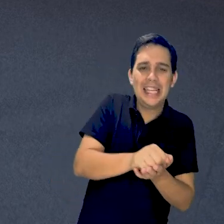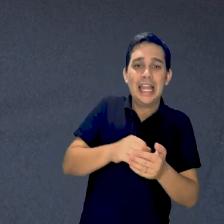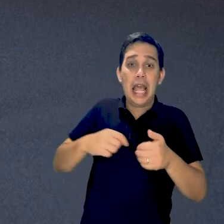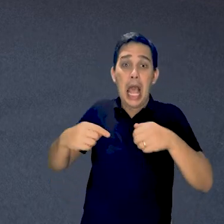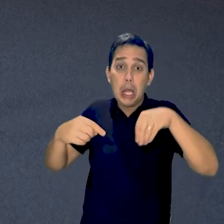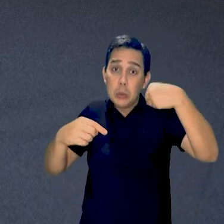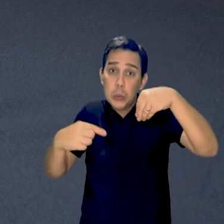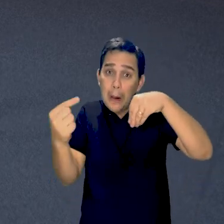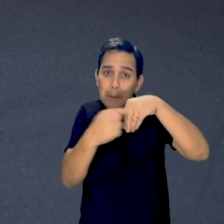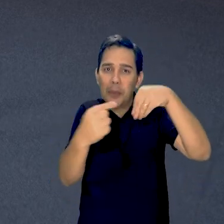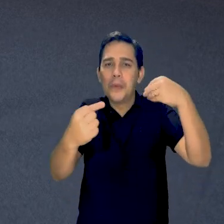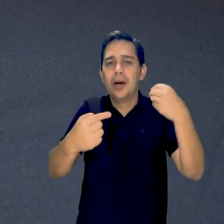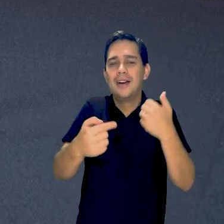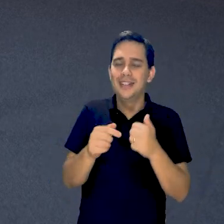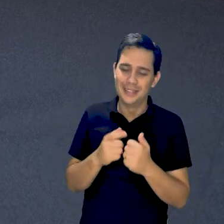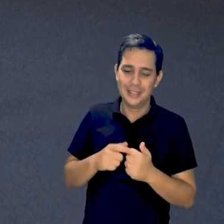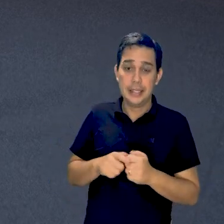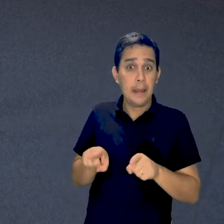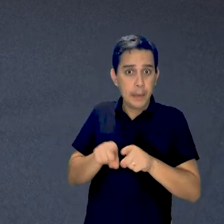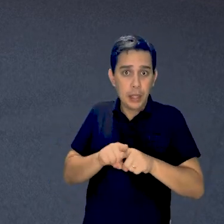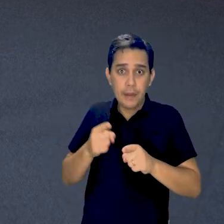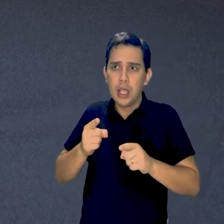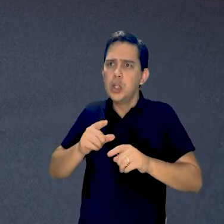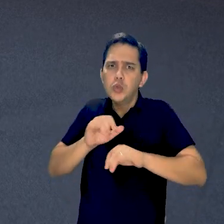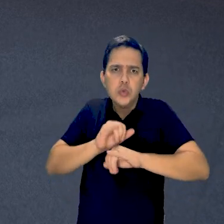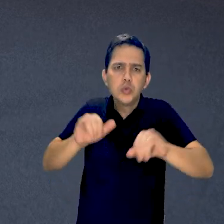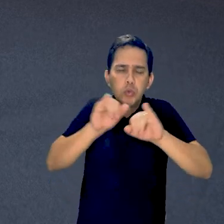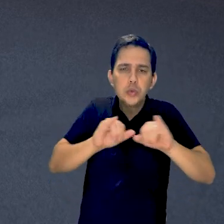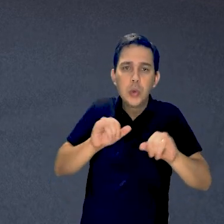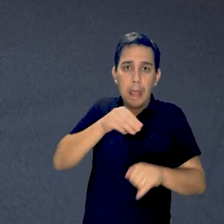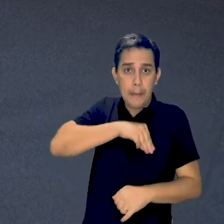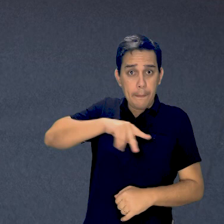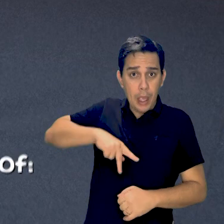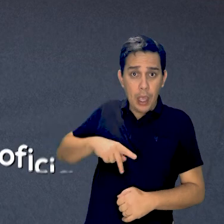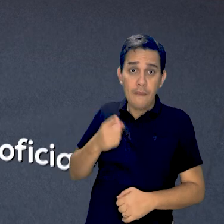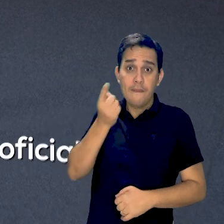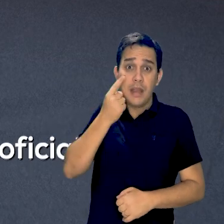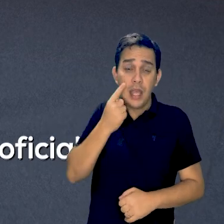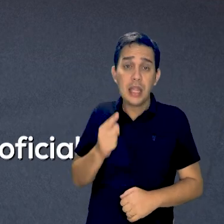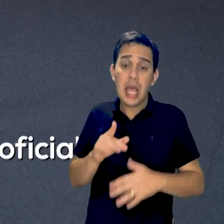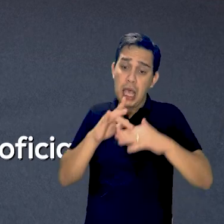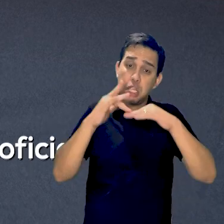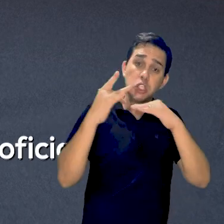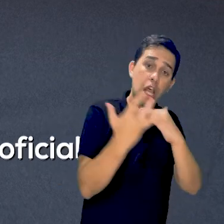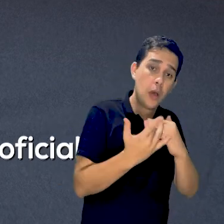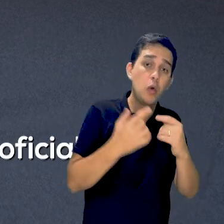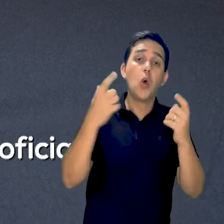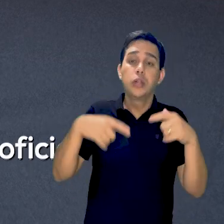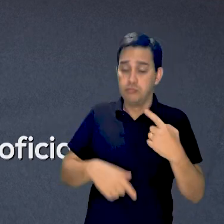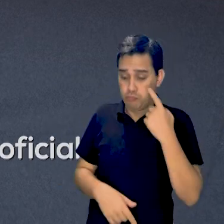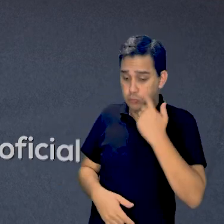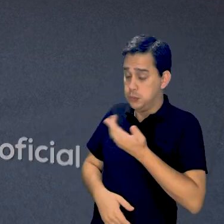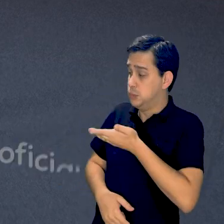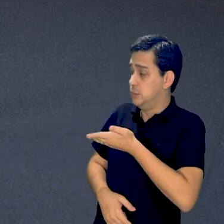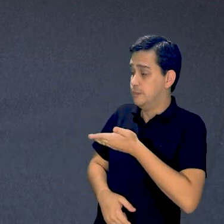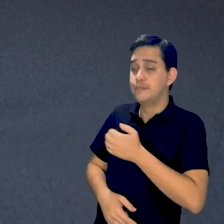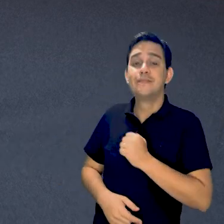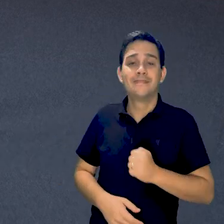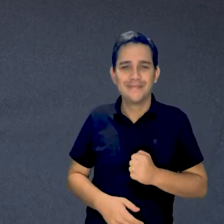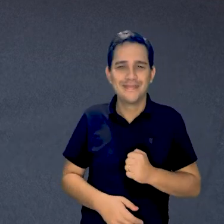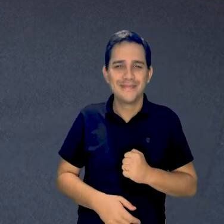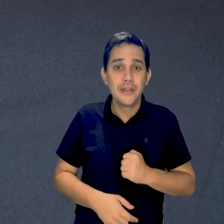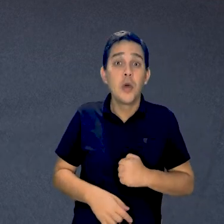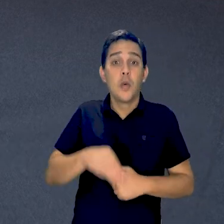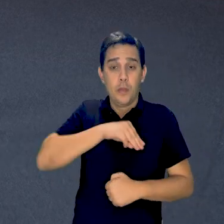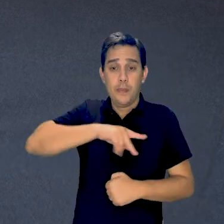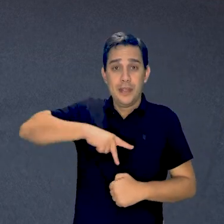perder nenhuma notícia do Ministério Público do Estado do Rio de Janeiro, nos acompanhe nas nossas redes sociais, que estão aparecendo aqui embaixo. O MP Cidadão